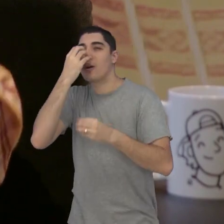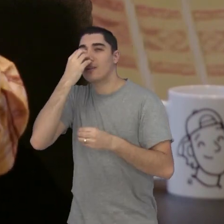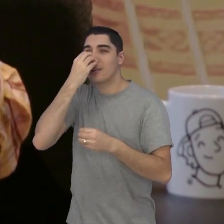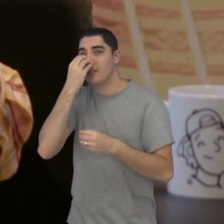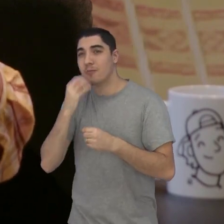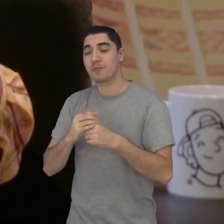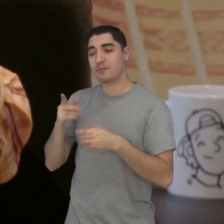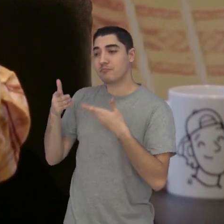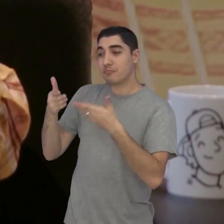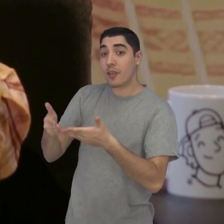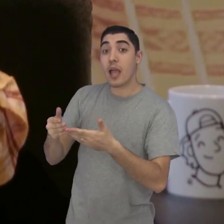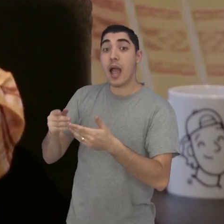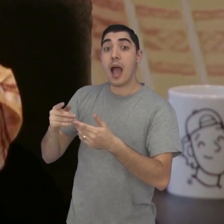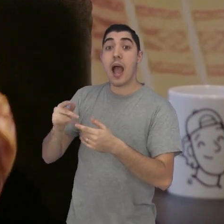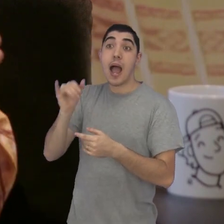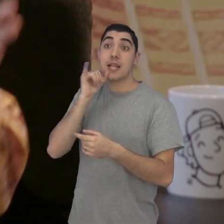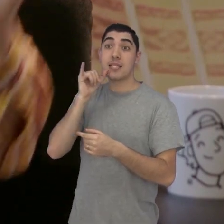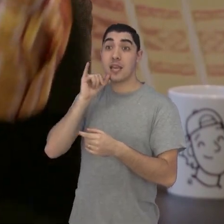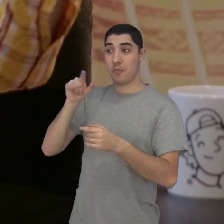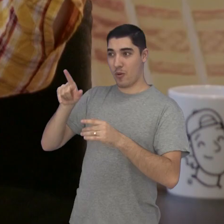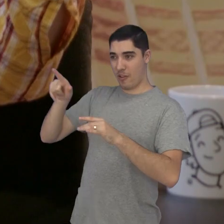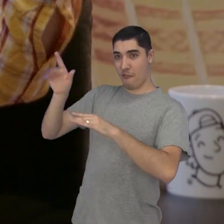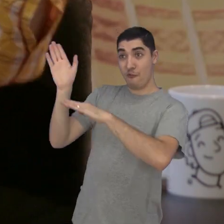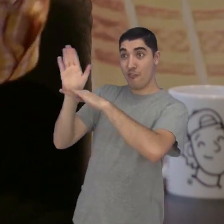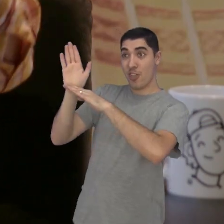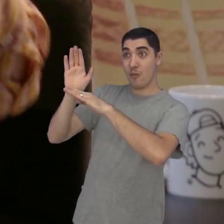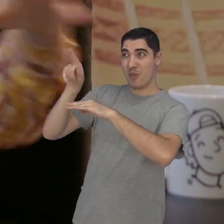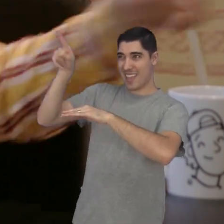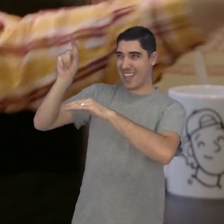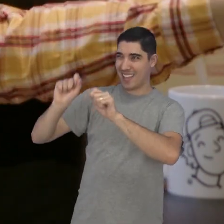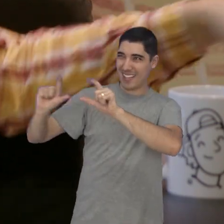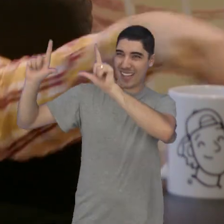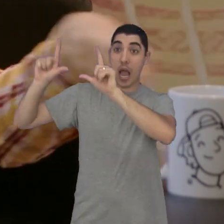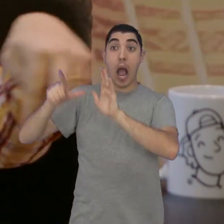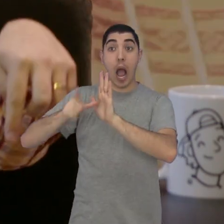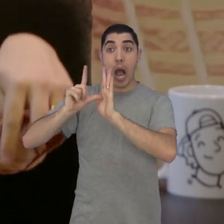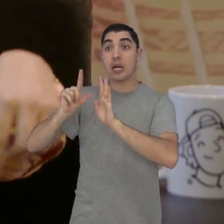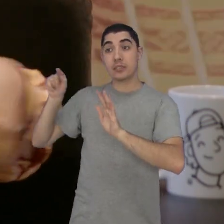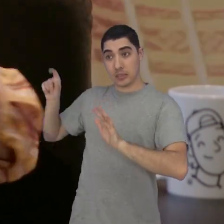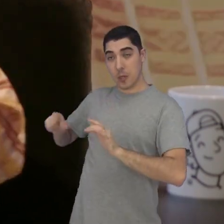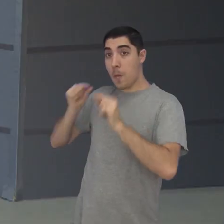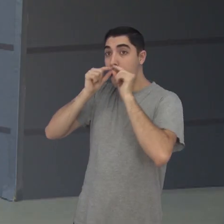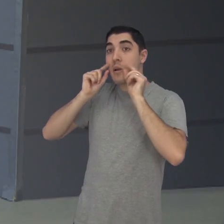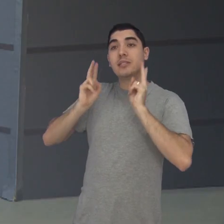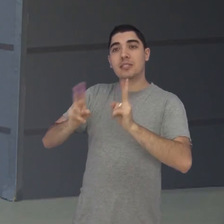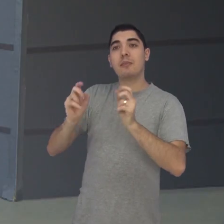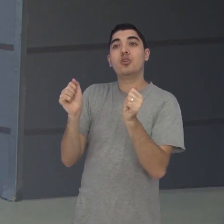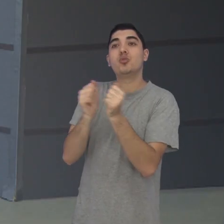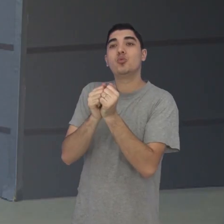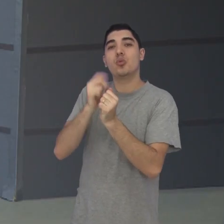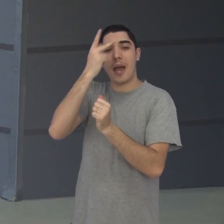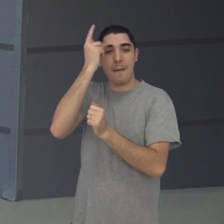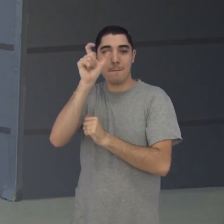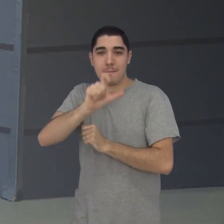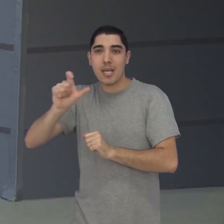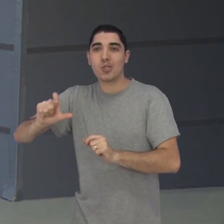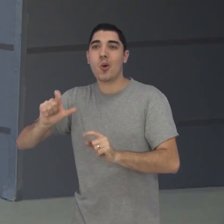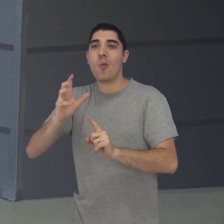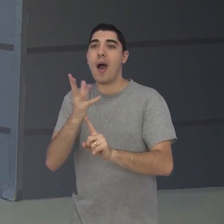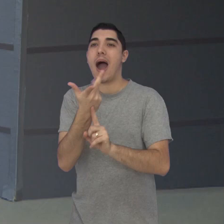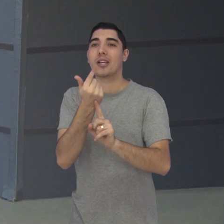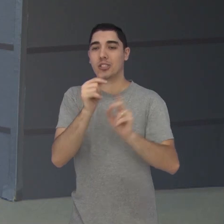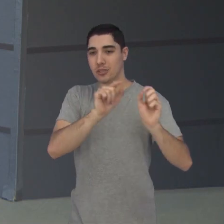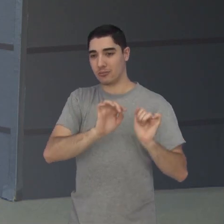filme, ele ia junto. Então, antes de o filme entrar na tela, ele subia no palco, levava os artistas. Tinha todo um era business, um